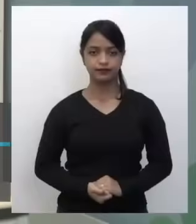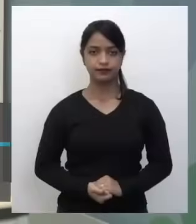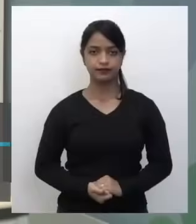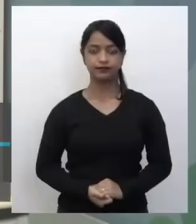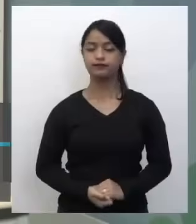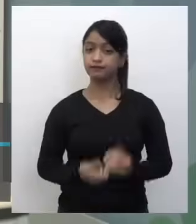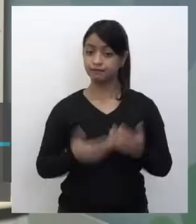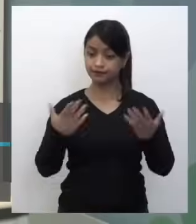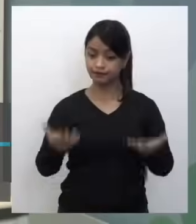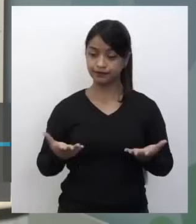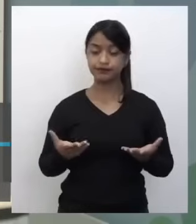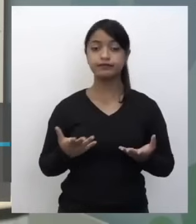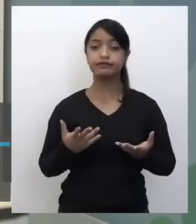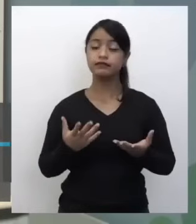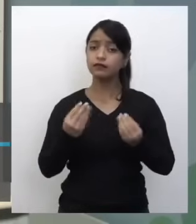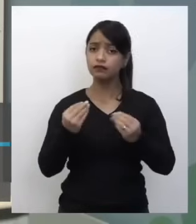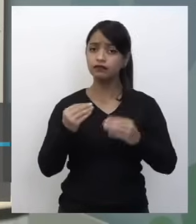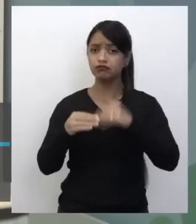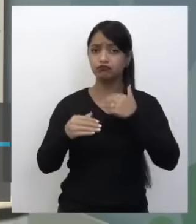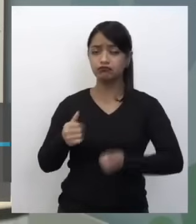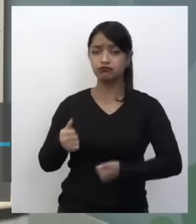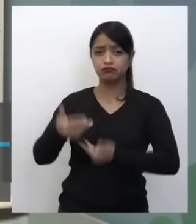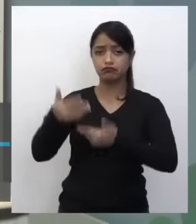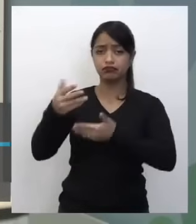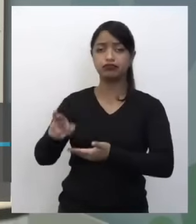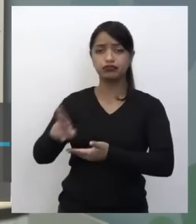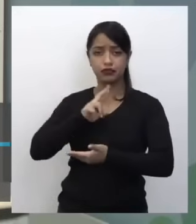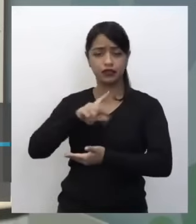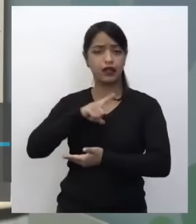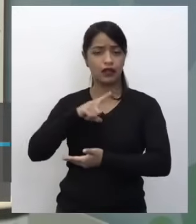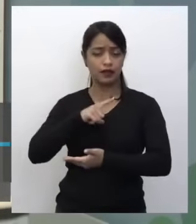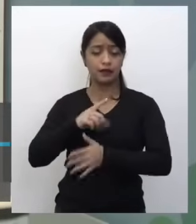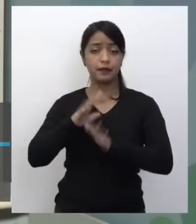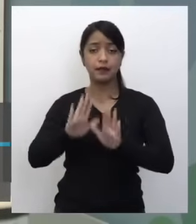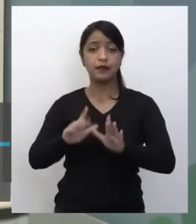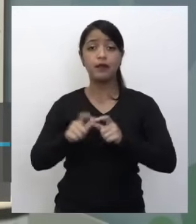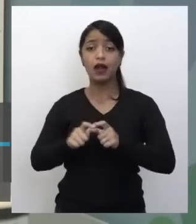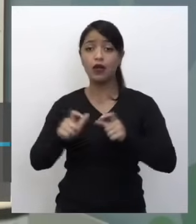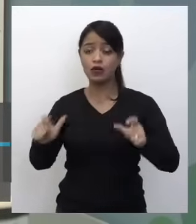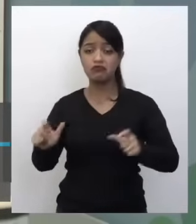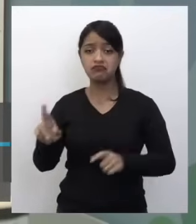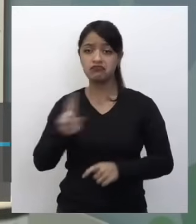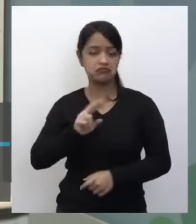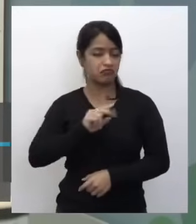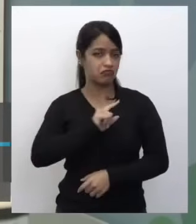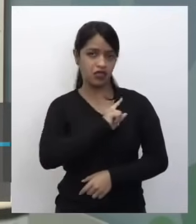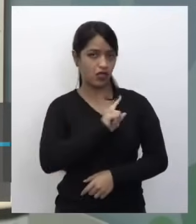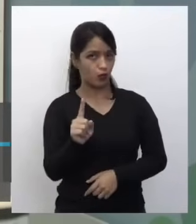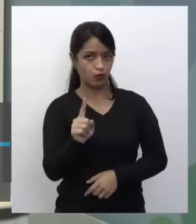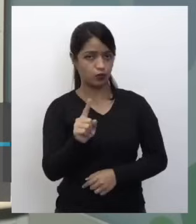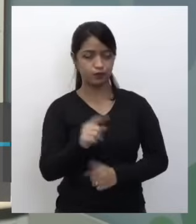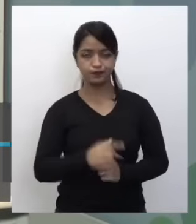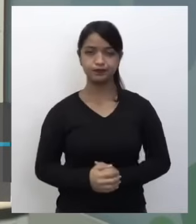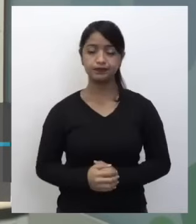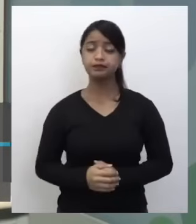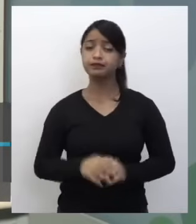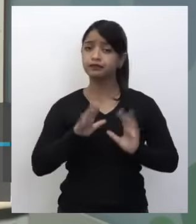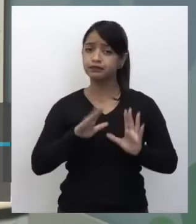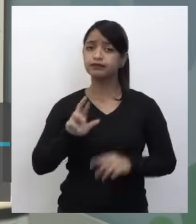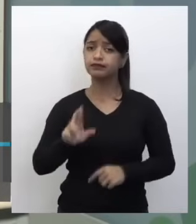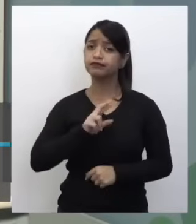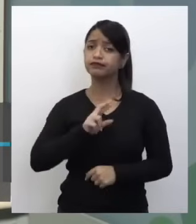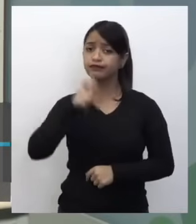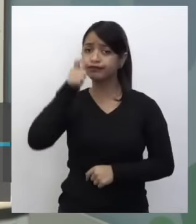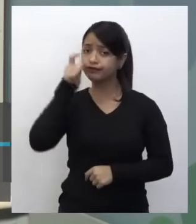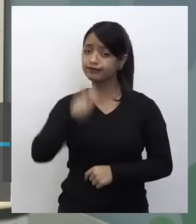Bom, professor, tem bastante respostas aqui, mas a grande maioria aqui falou não, né? Mas tem uma resposta aqui interessante da Isabela,